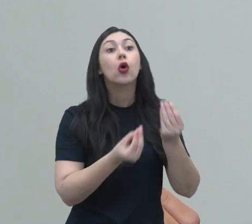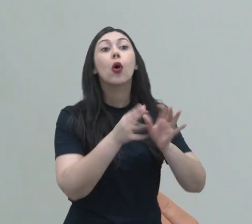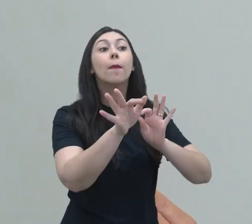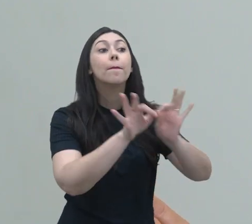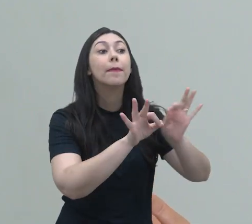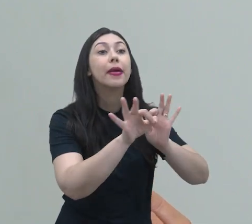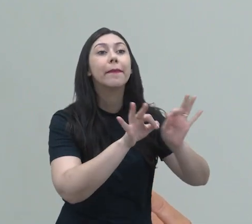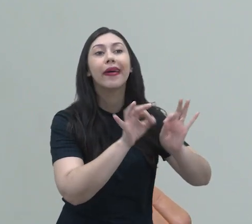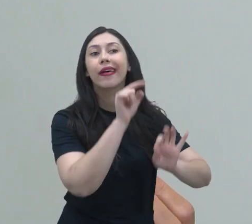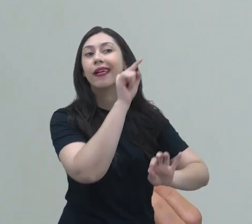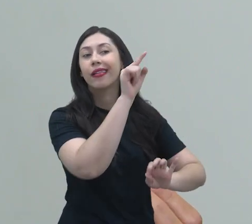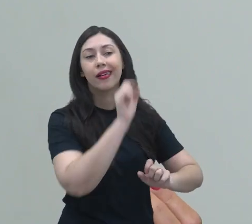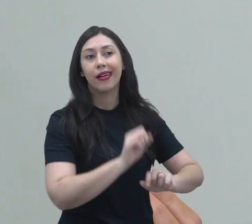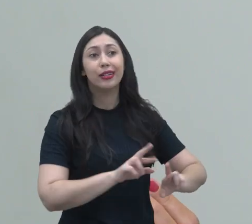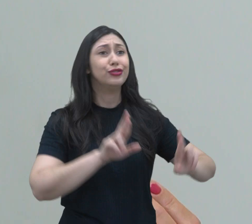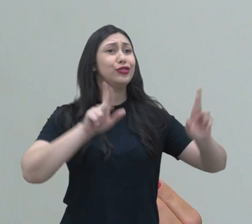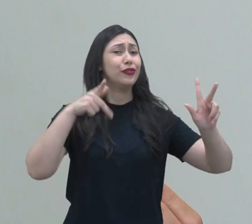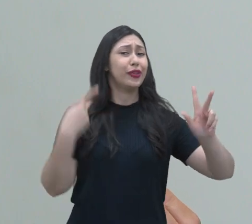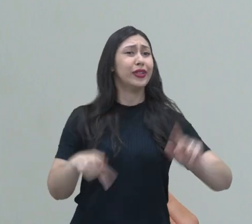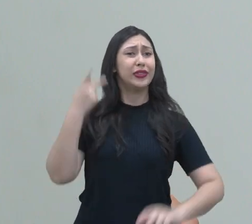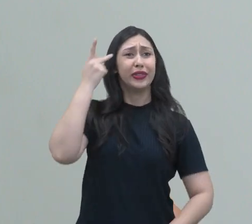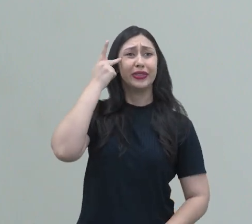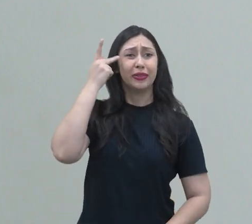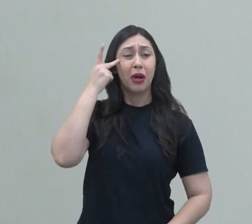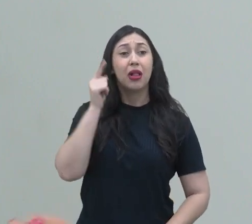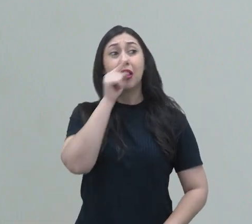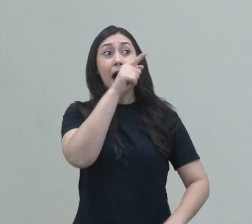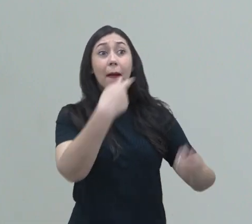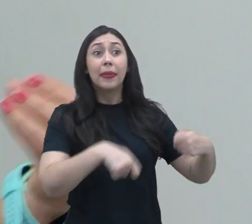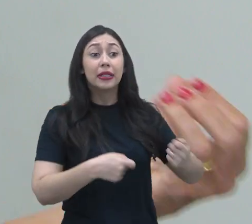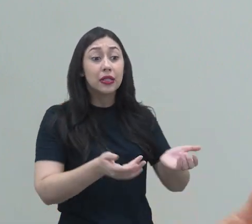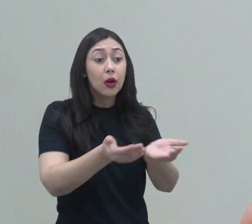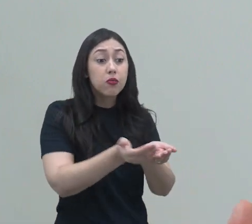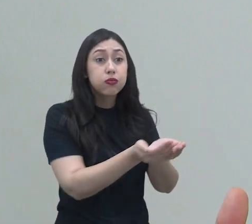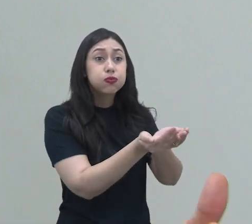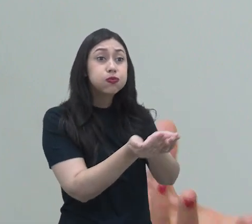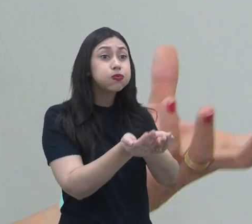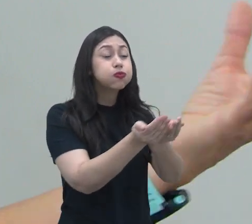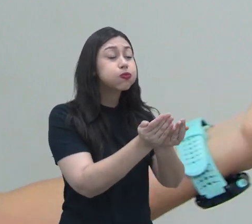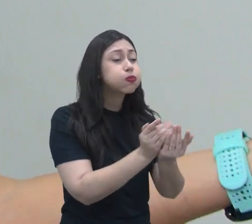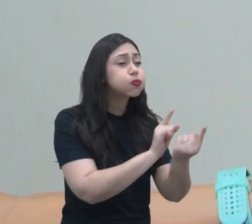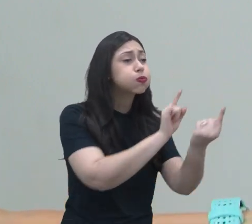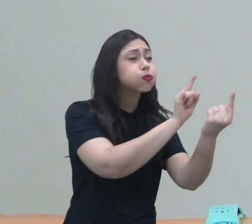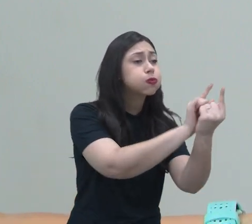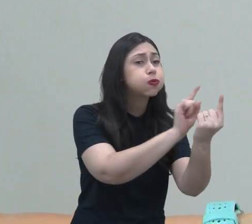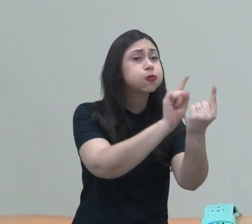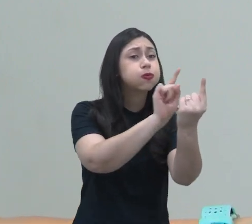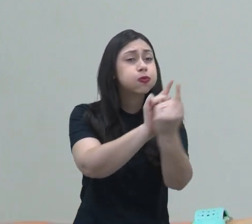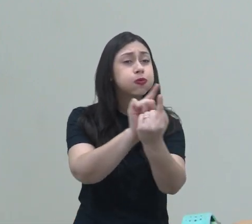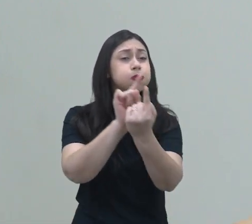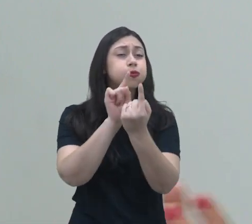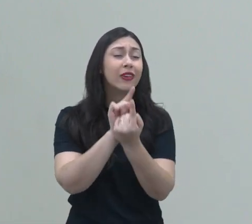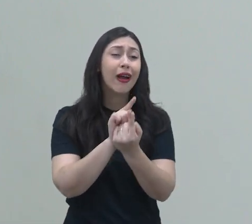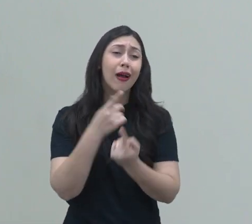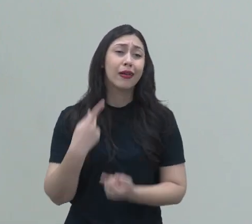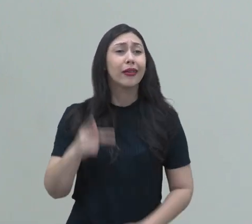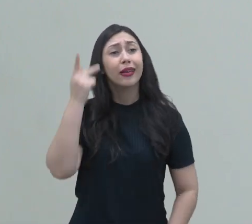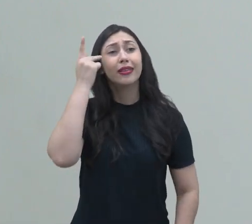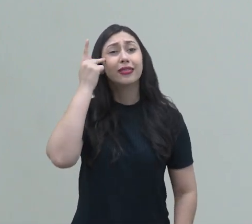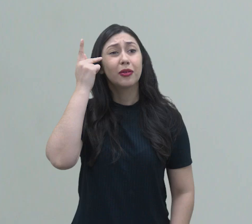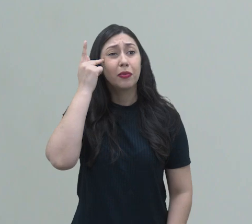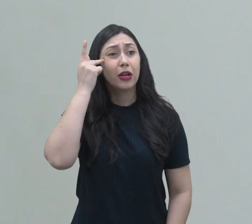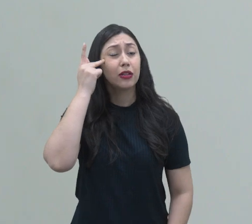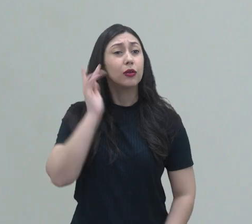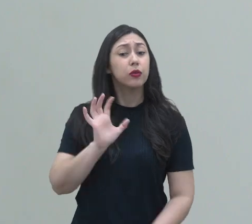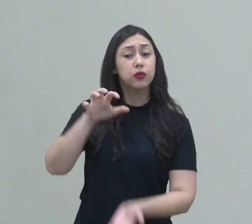do sistema é muito diferente do que em São Paulo. É preciso ter uma unidade flutuante para chegar até as comunidades. Enquanto em